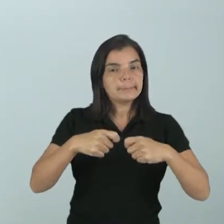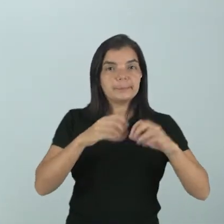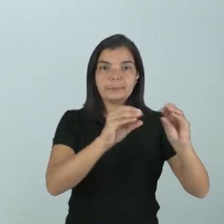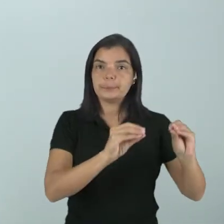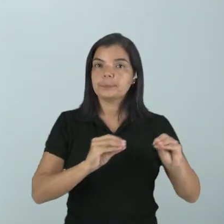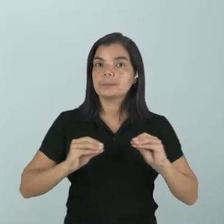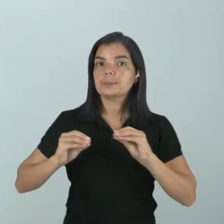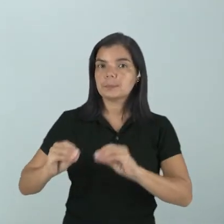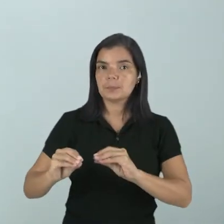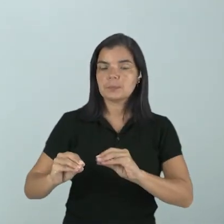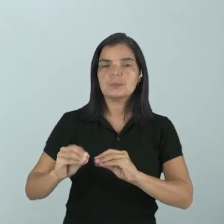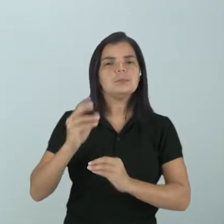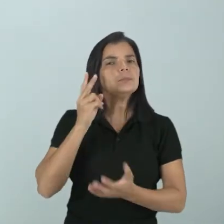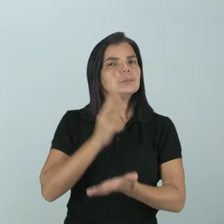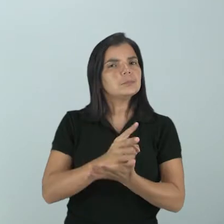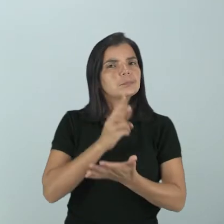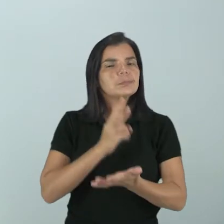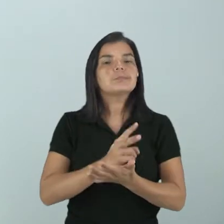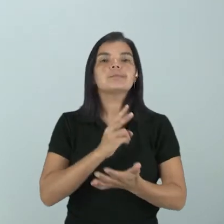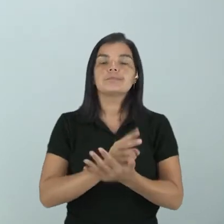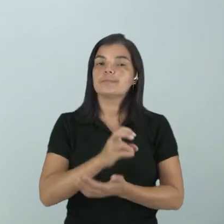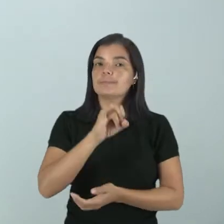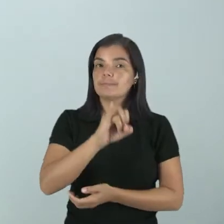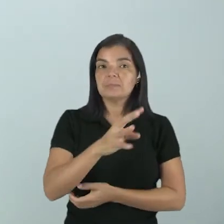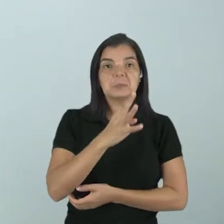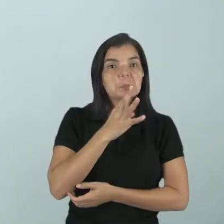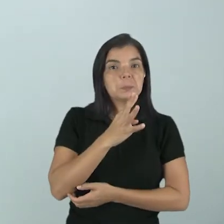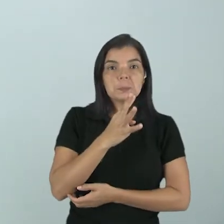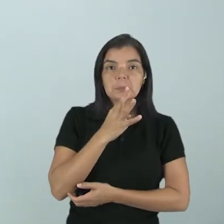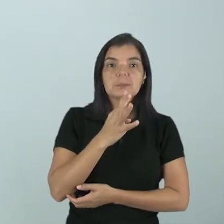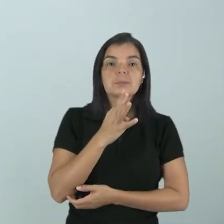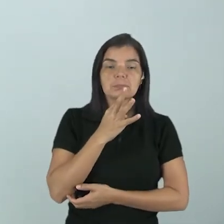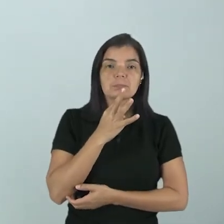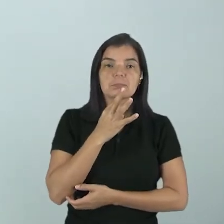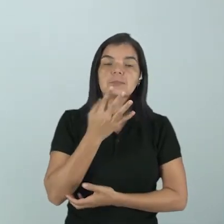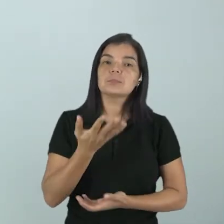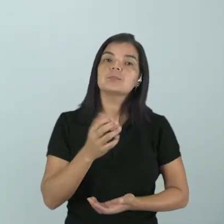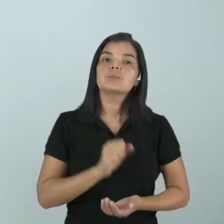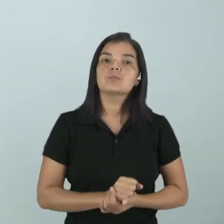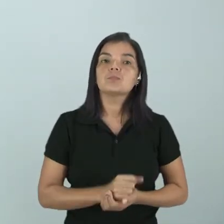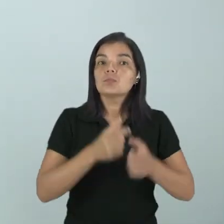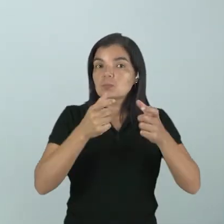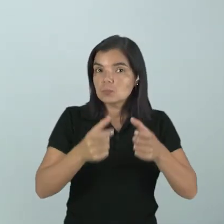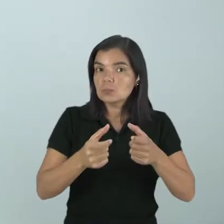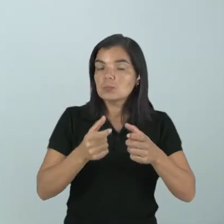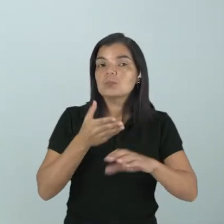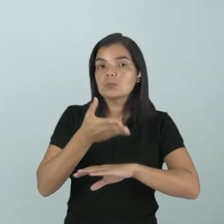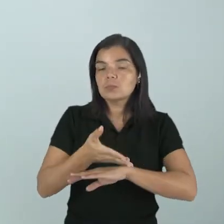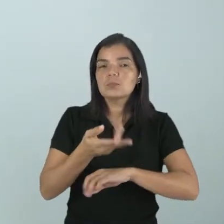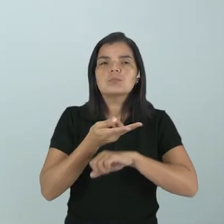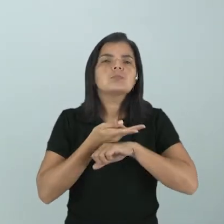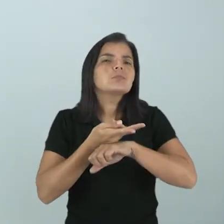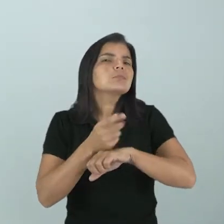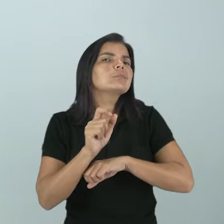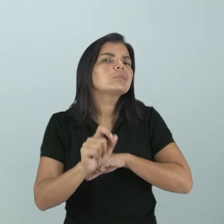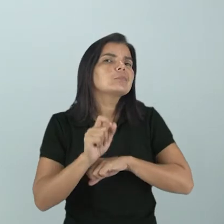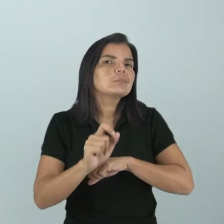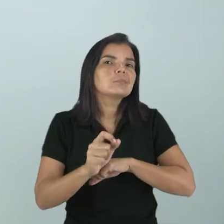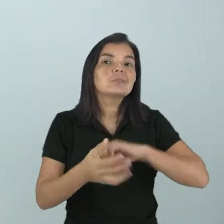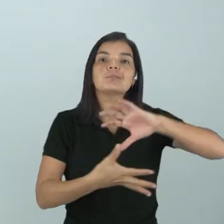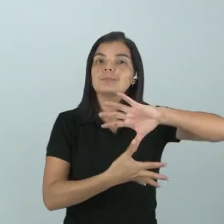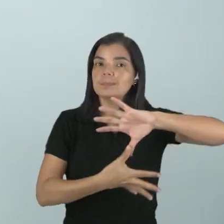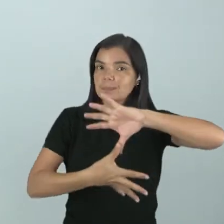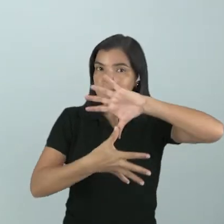de um canto para o outro, geralmente, se a gente não conhece o local para onde a gente vai, a gente procura o quê? Um